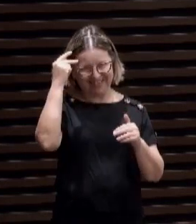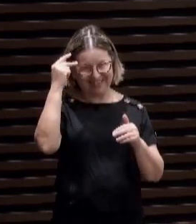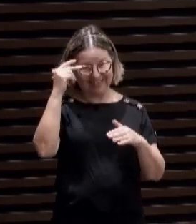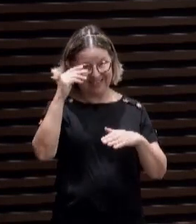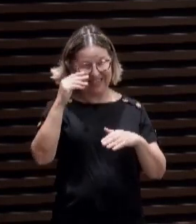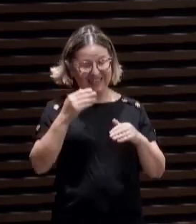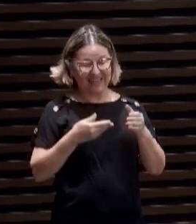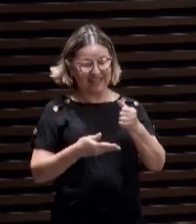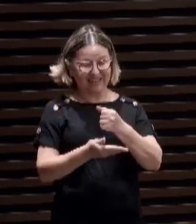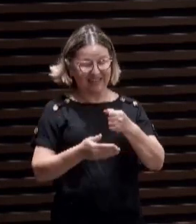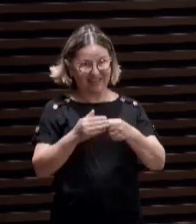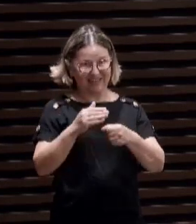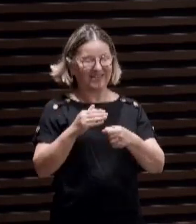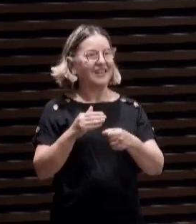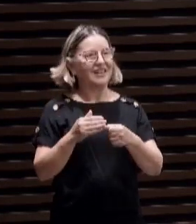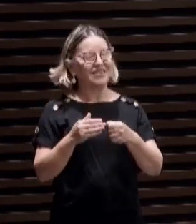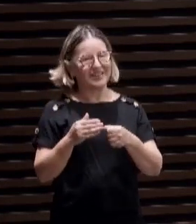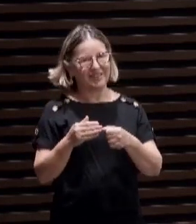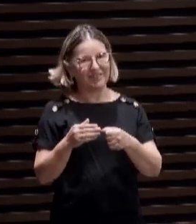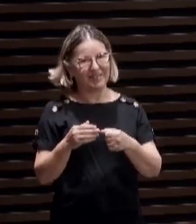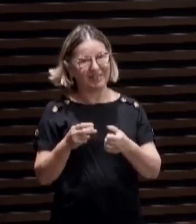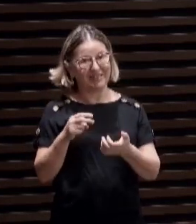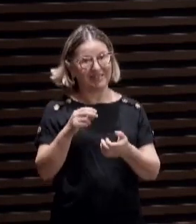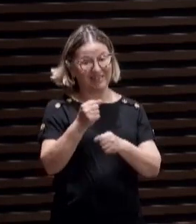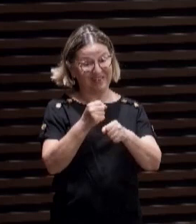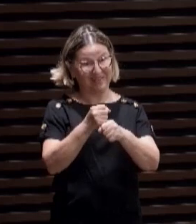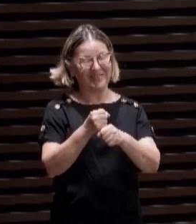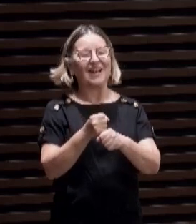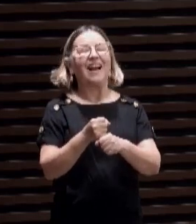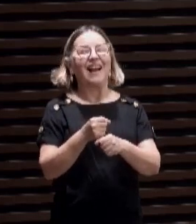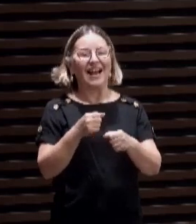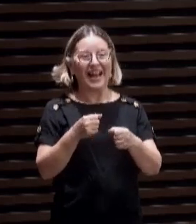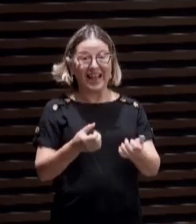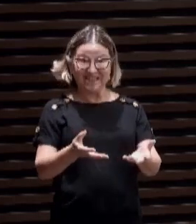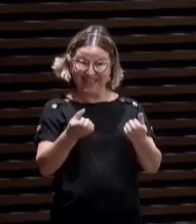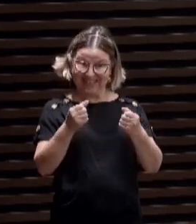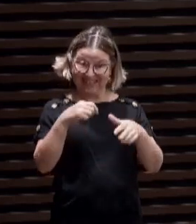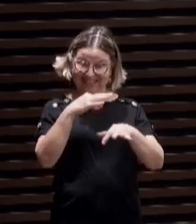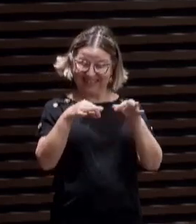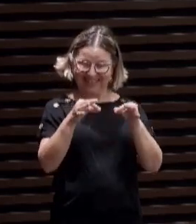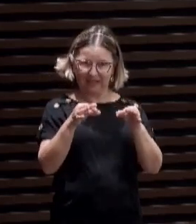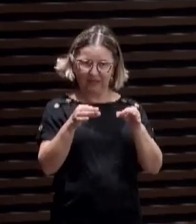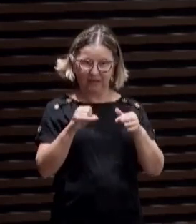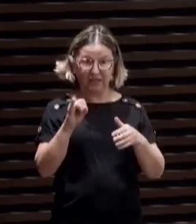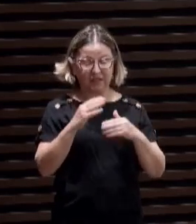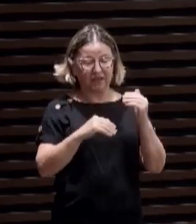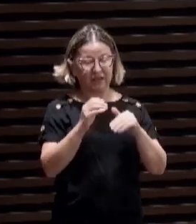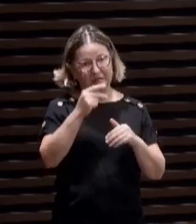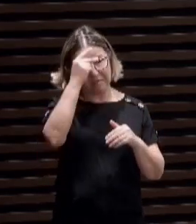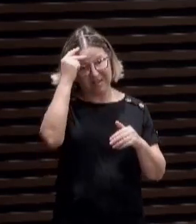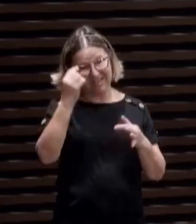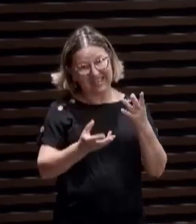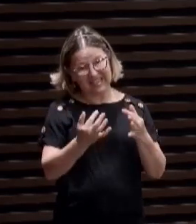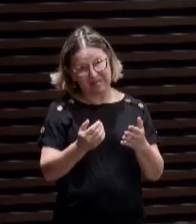edificou, esse receberá galardão. Se a obra de alguém se queimar, sofrerá